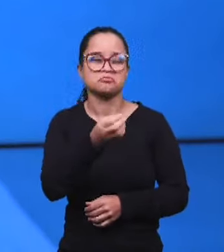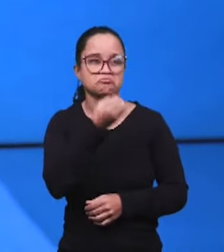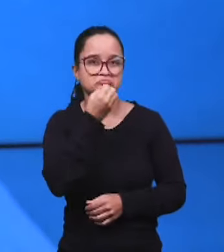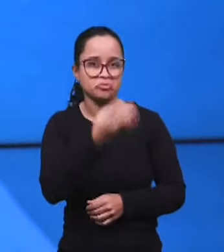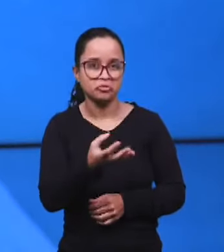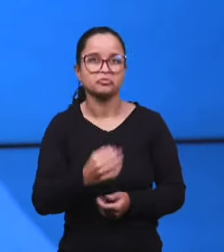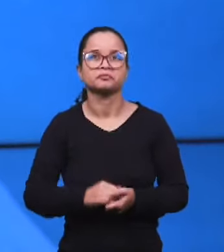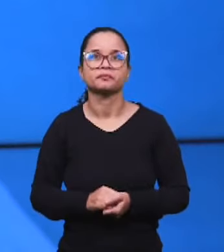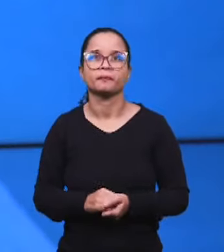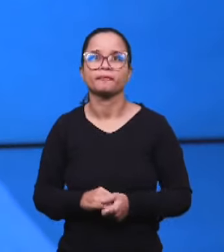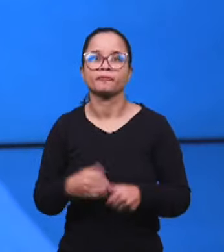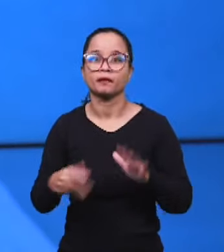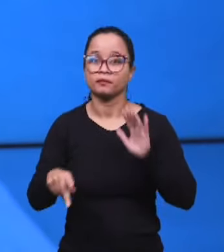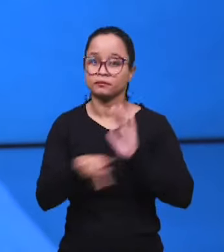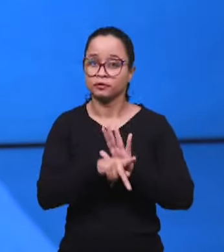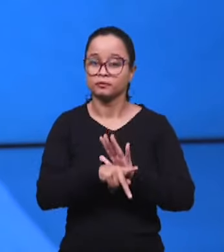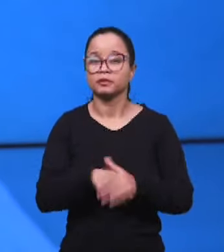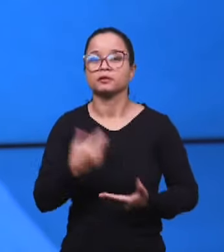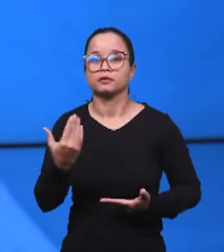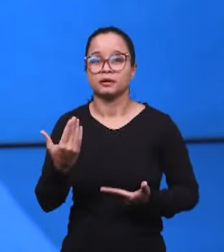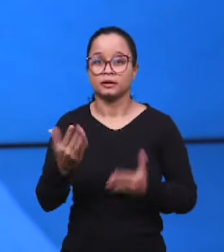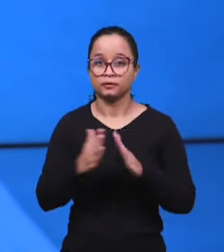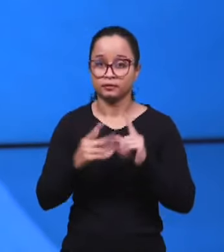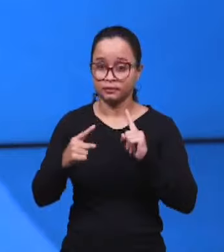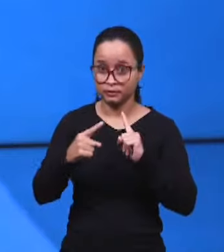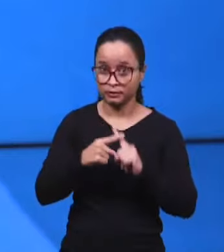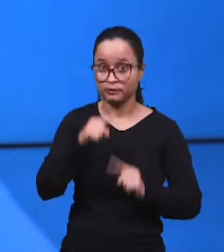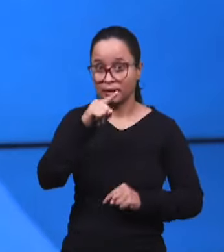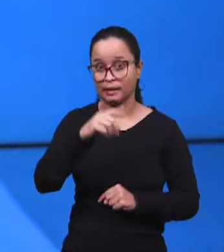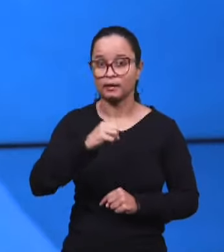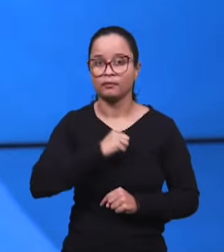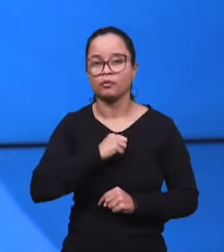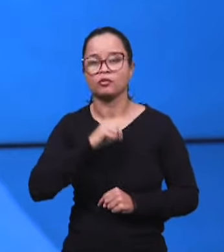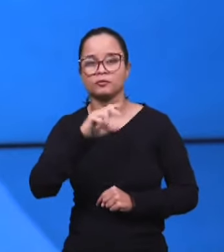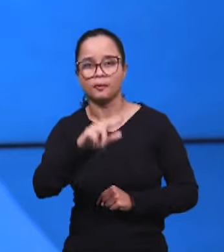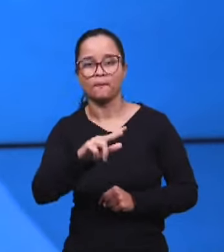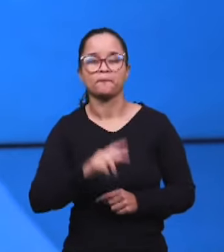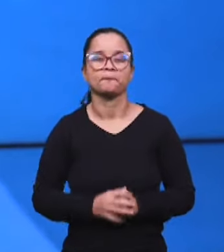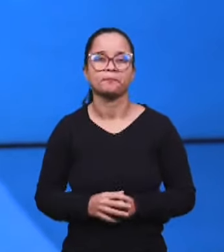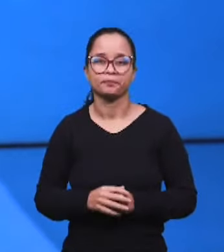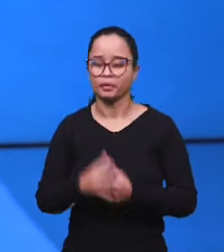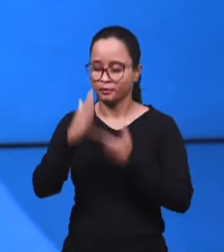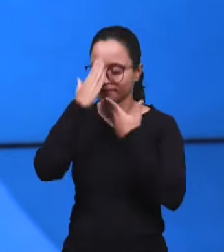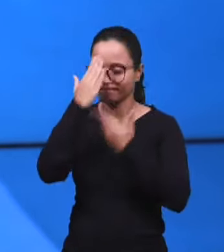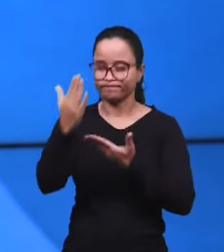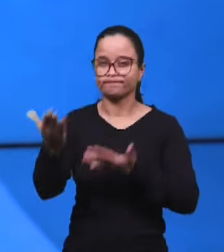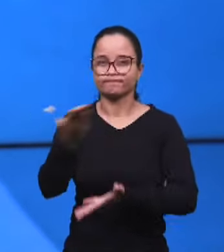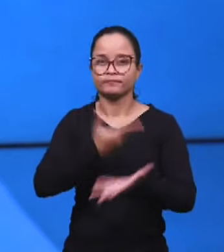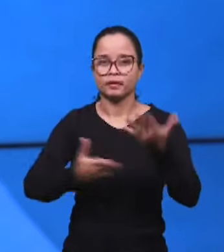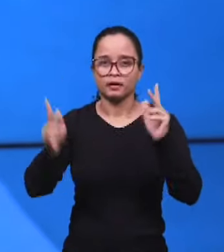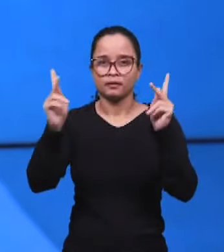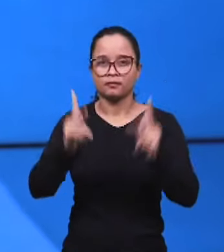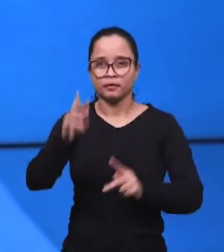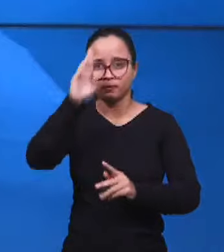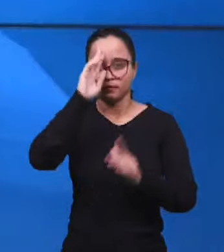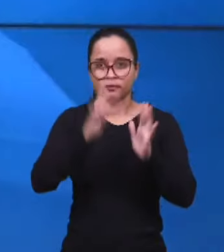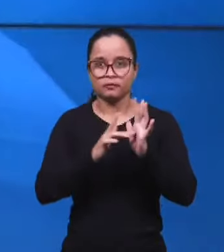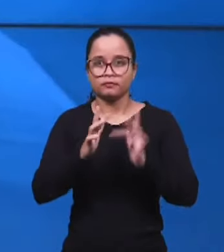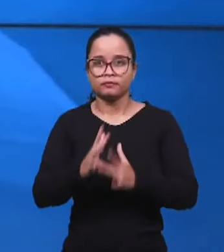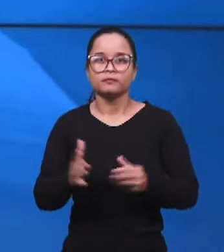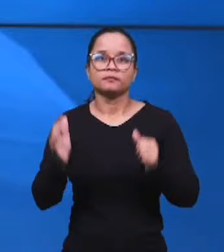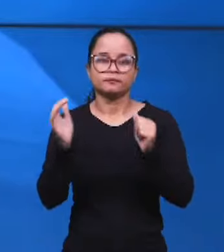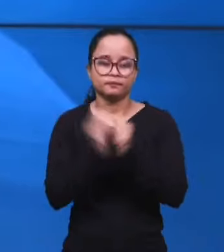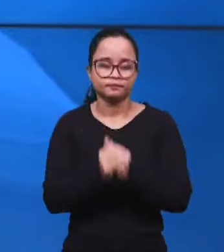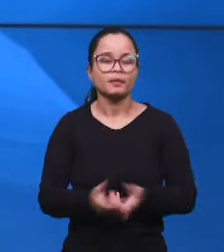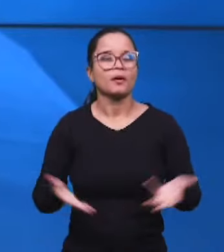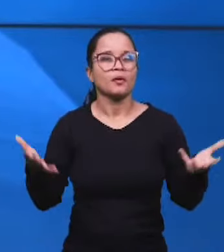colocada. Ele pertence à nossa igreja em Évora, lá em Portugal. Muito obrigado, irmão. A paz do Senhor Jesus. Amém,